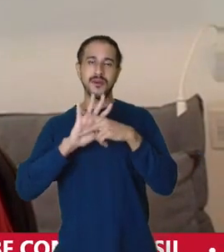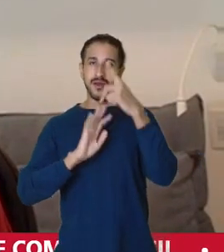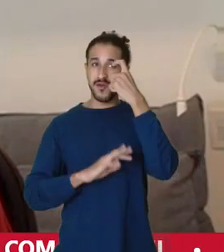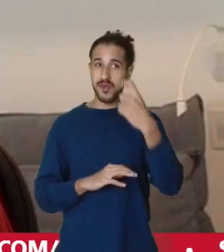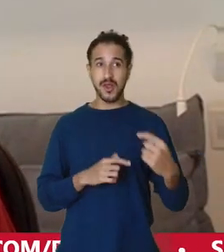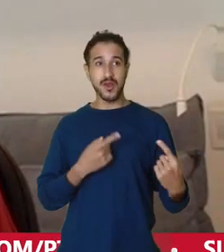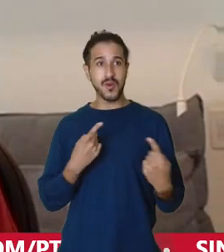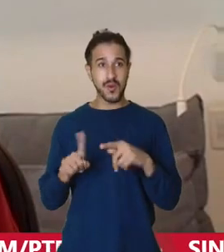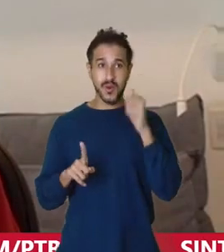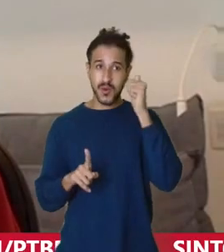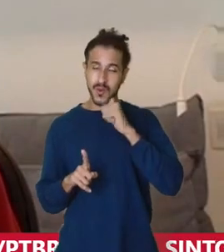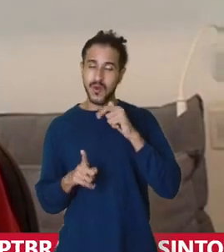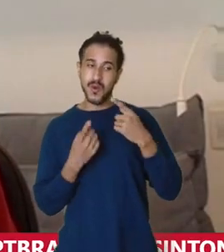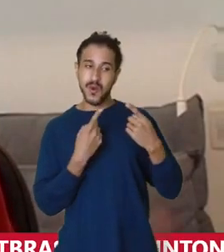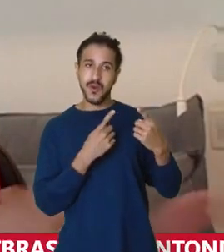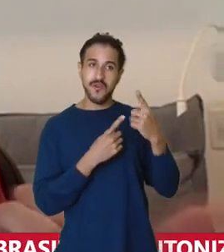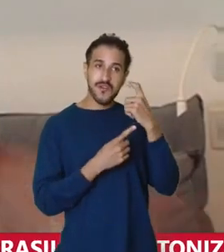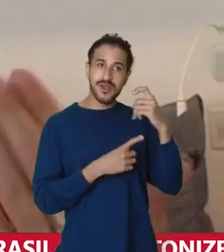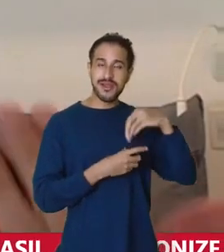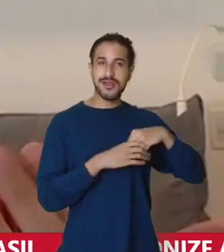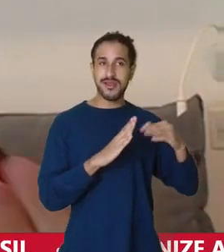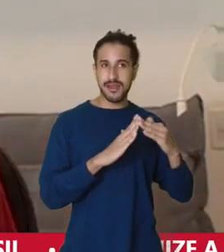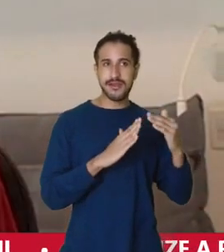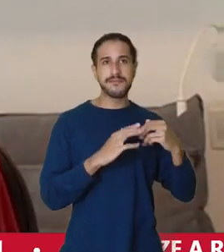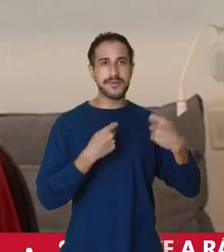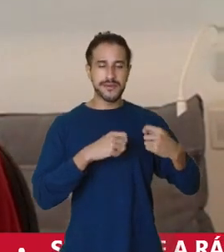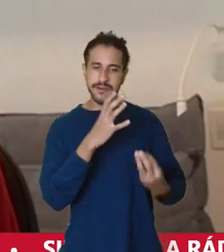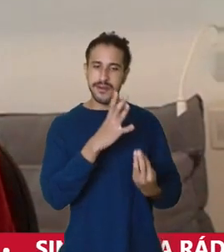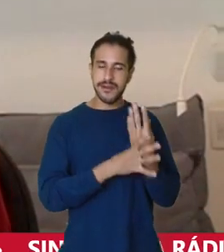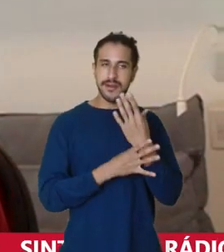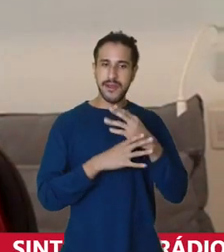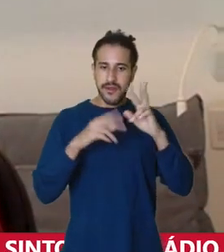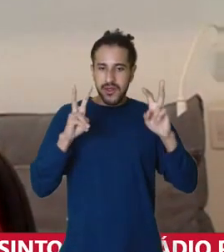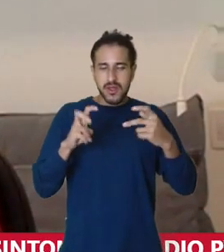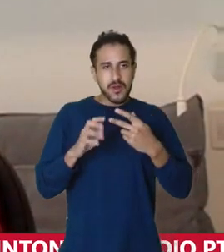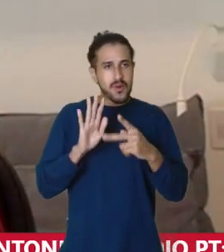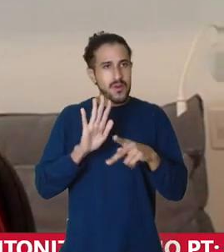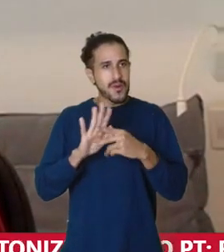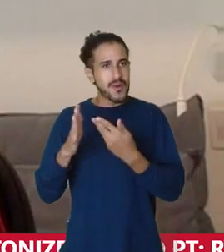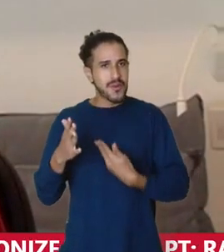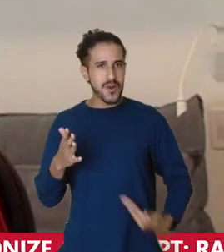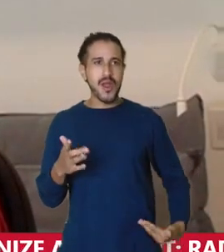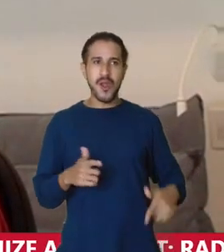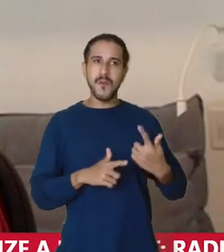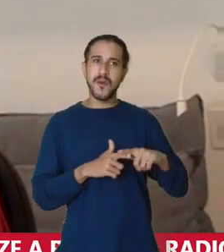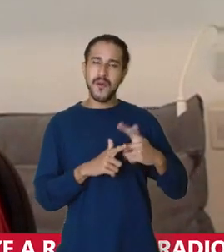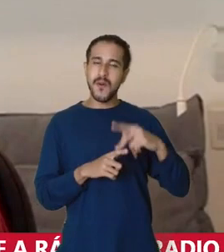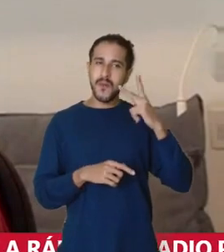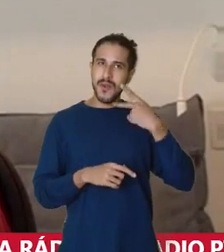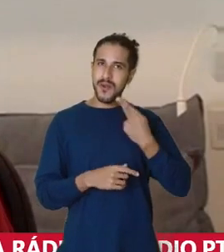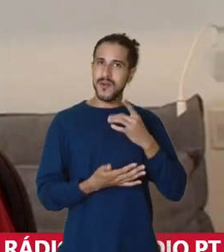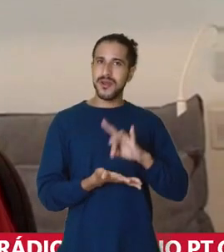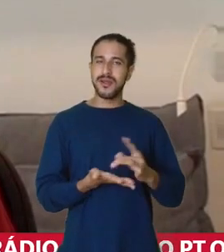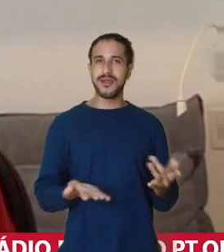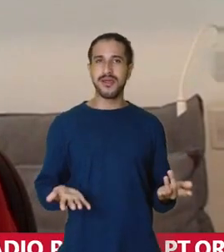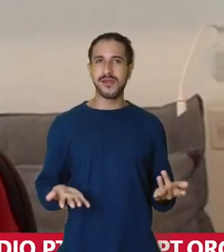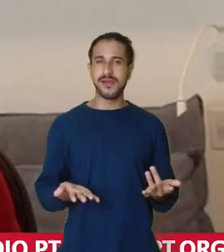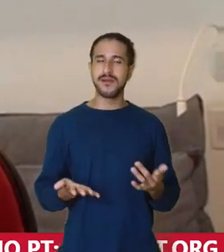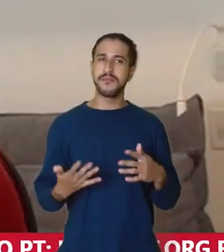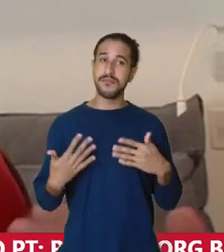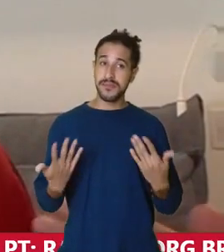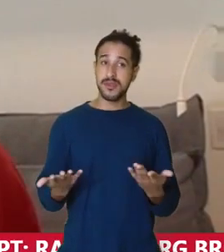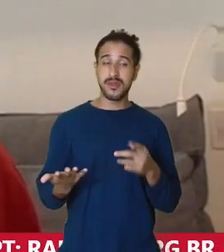violência contra as mulheres, da violência doméstica, ela teve que ser construída como um tema público, como um problema político. E